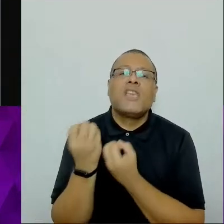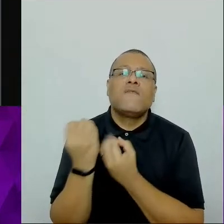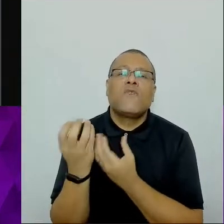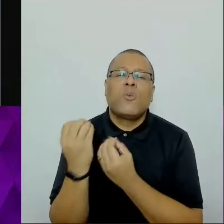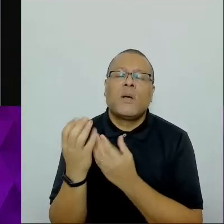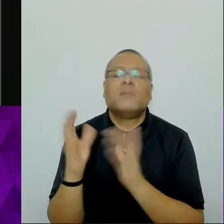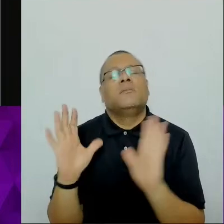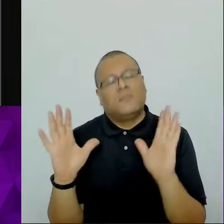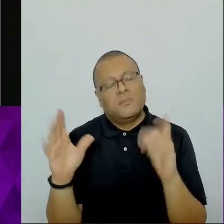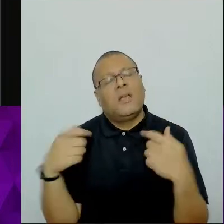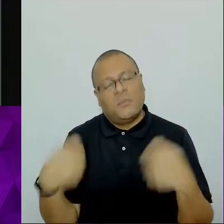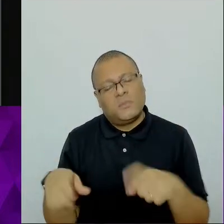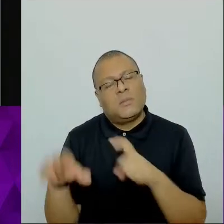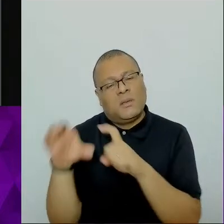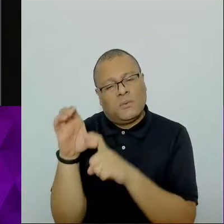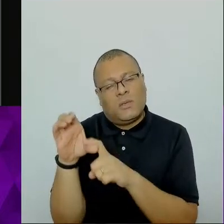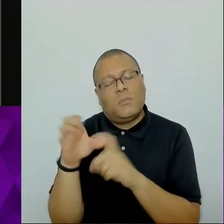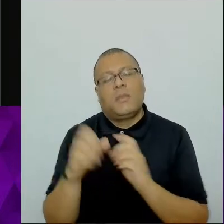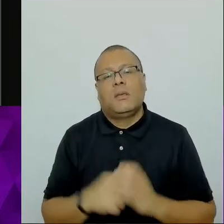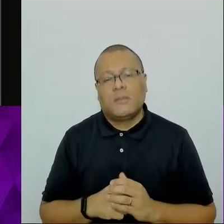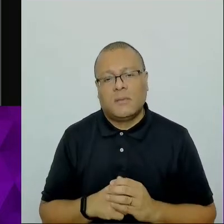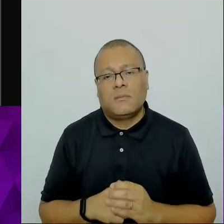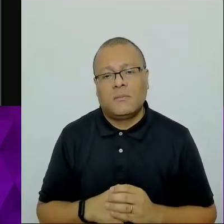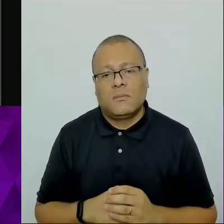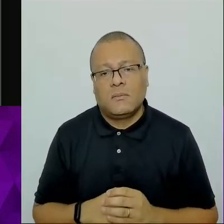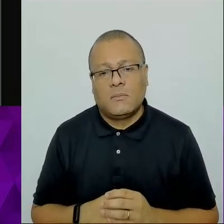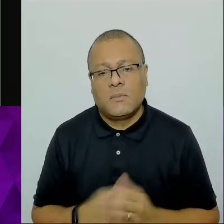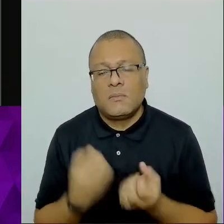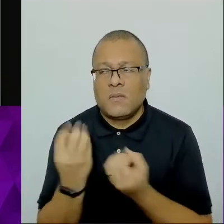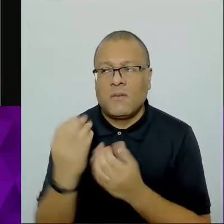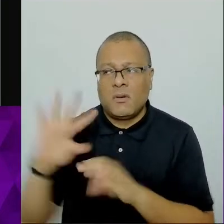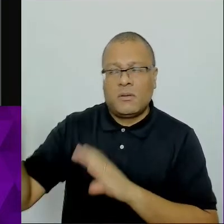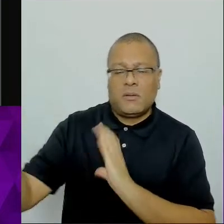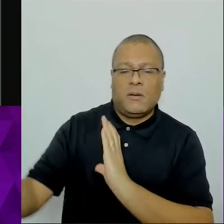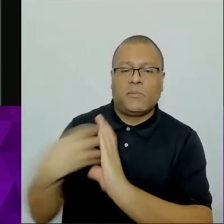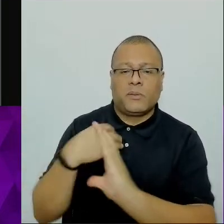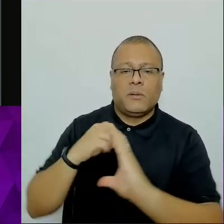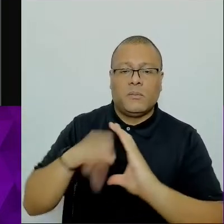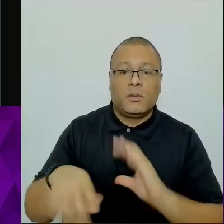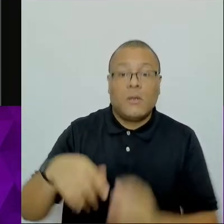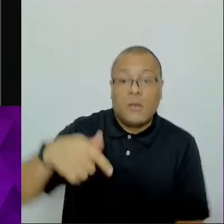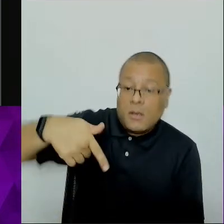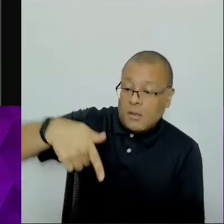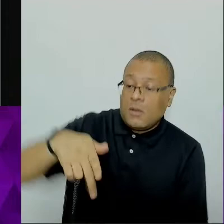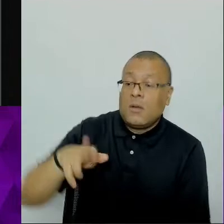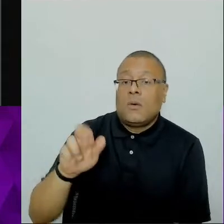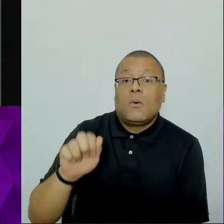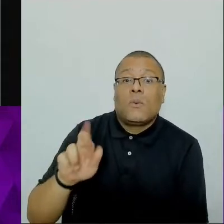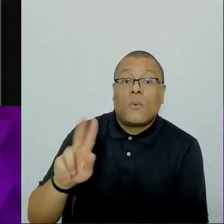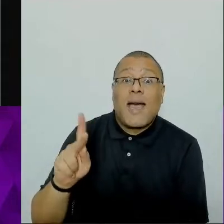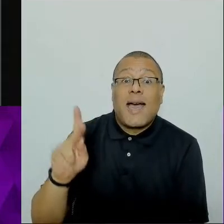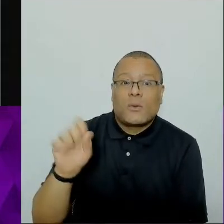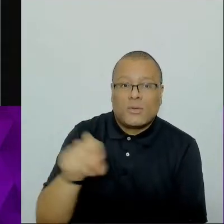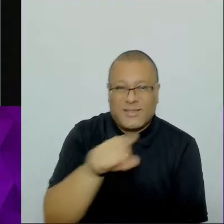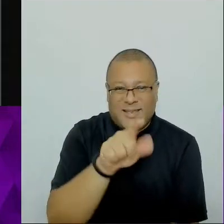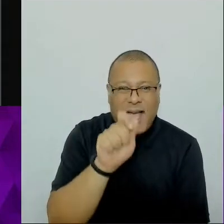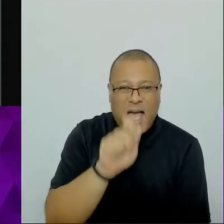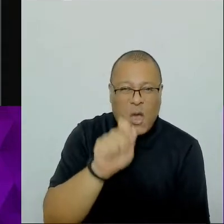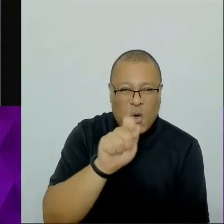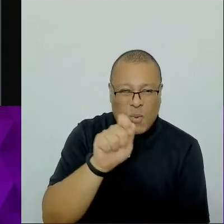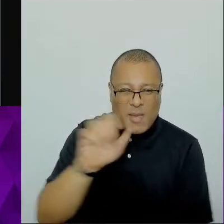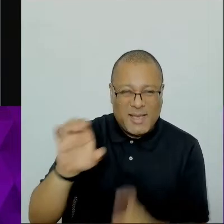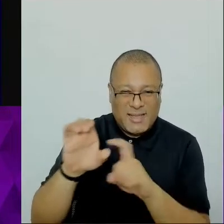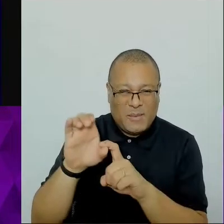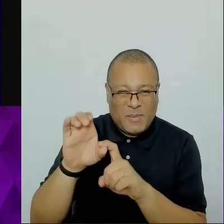ali das suas injeções de dependência. O Quarkus é dessa maneira aqui, o @dependent e o default, que ele